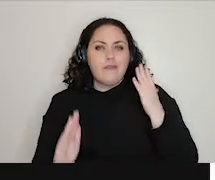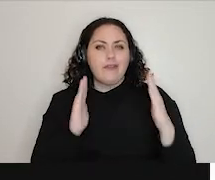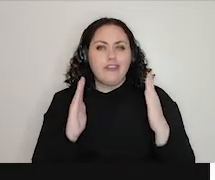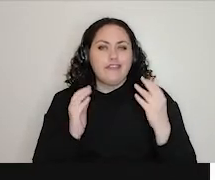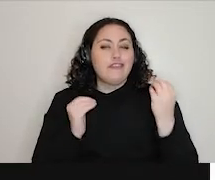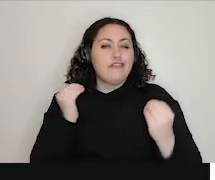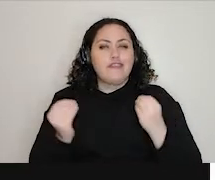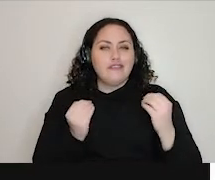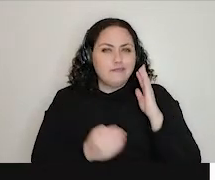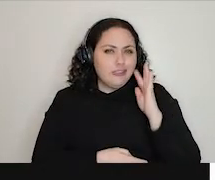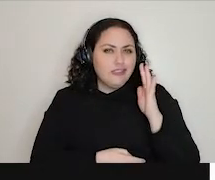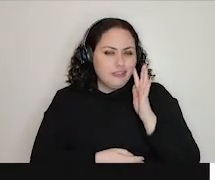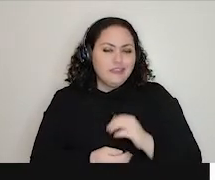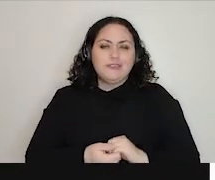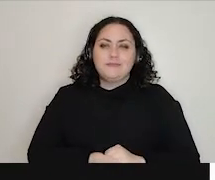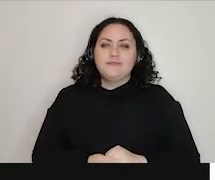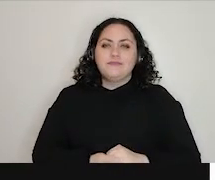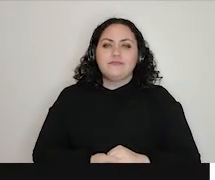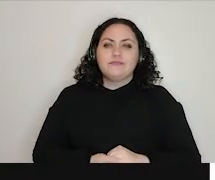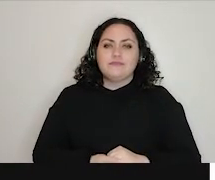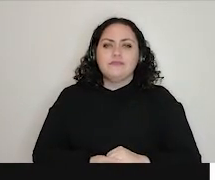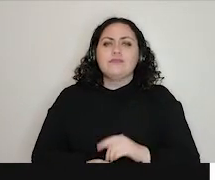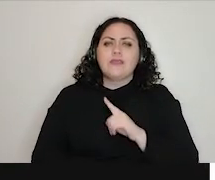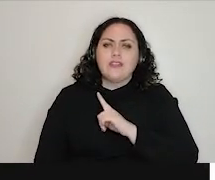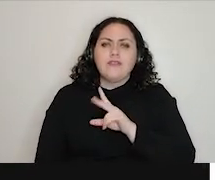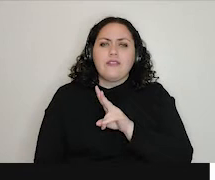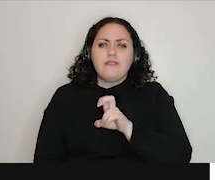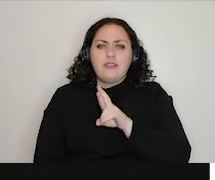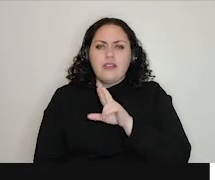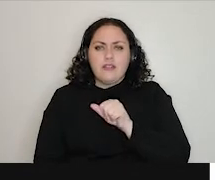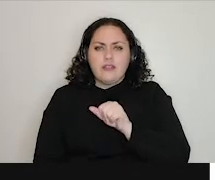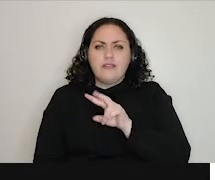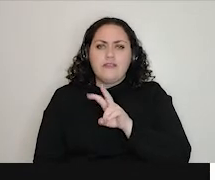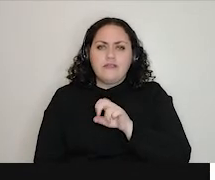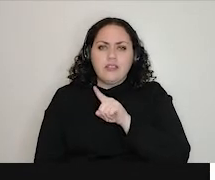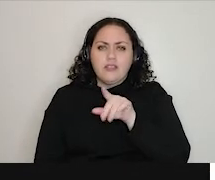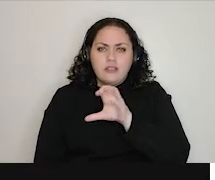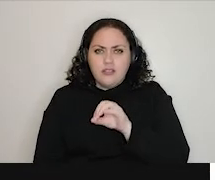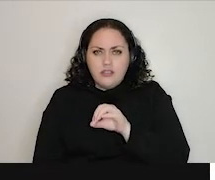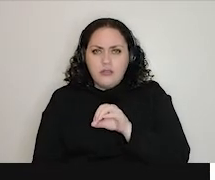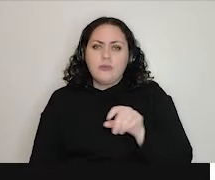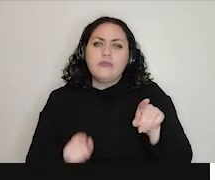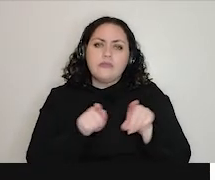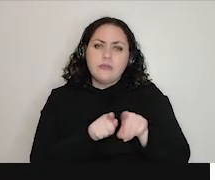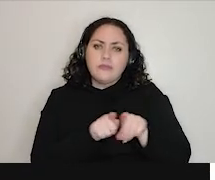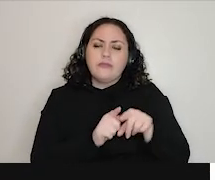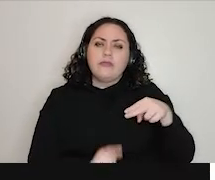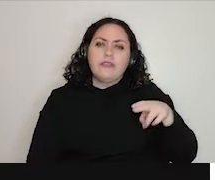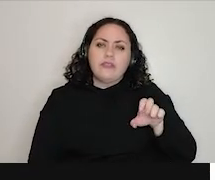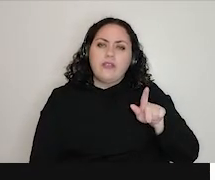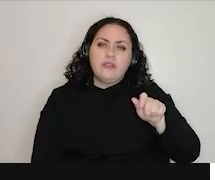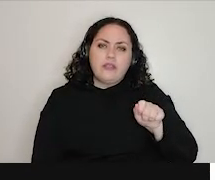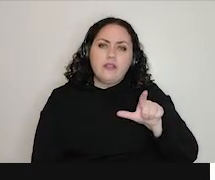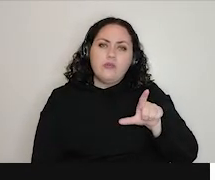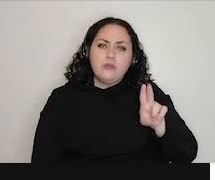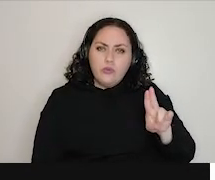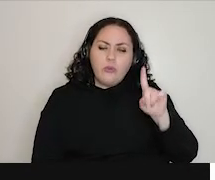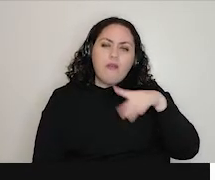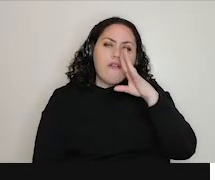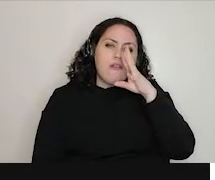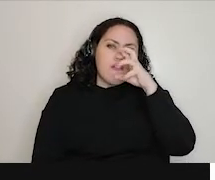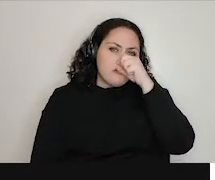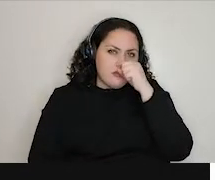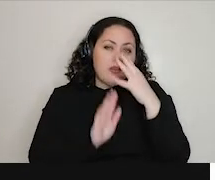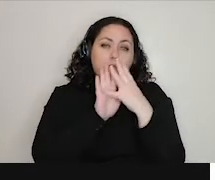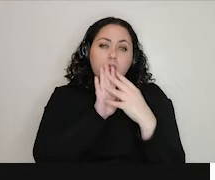Né? Então, tanto a Vera Verão, né, quanto a Negalu são exemplos de